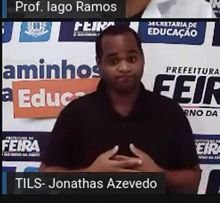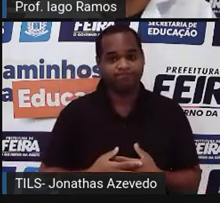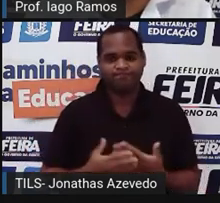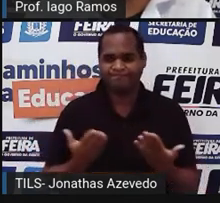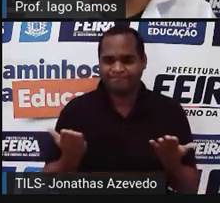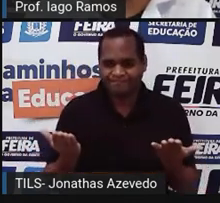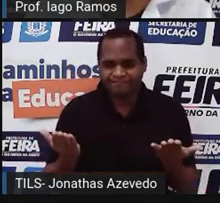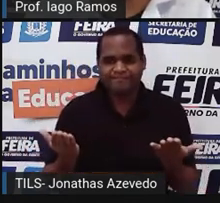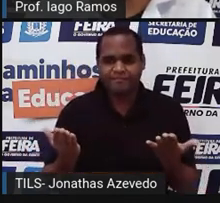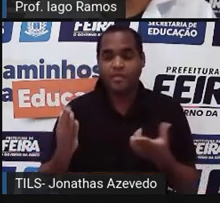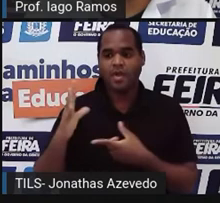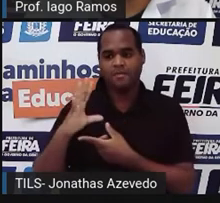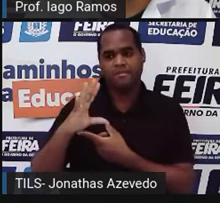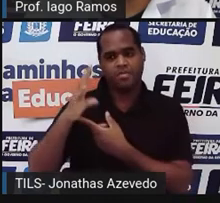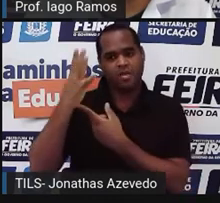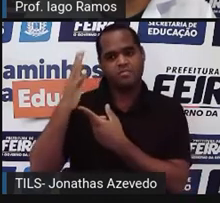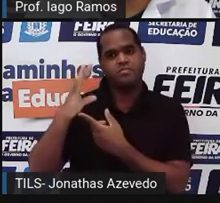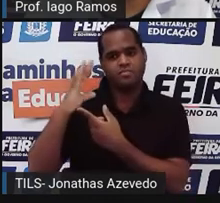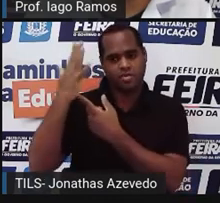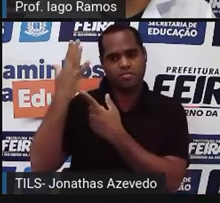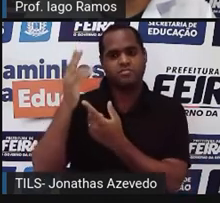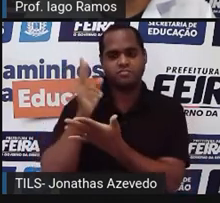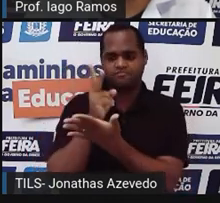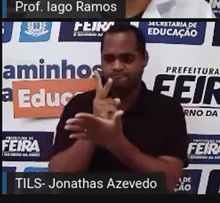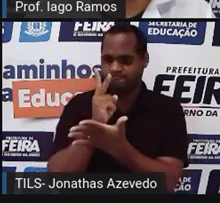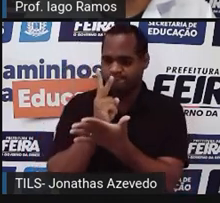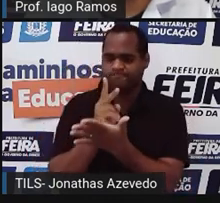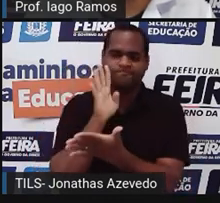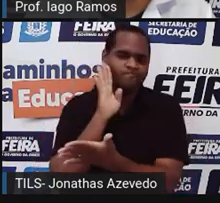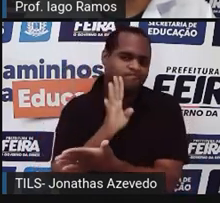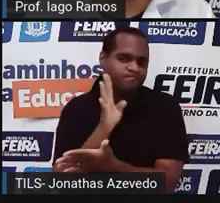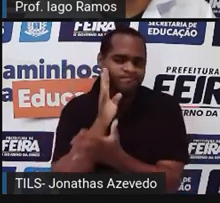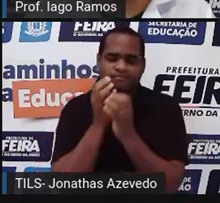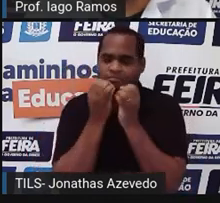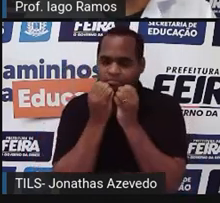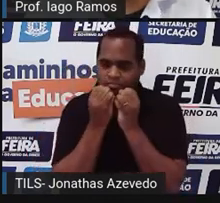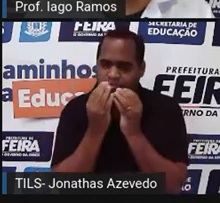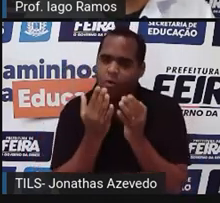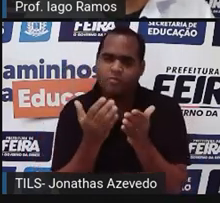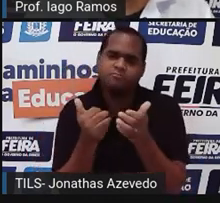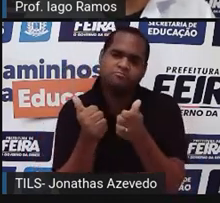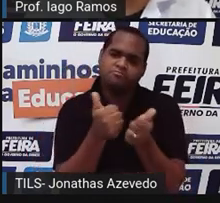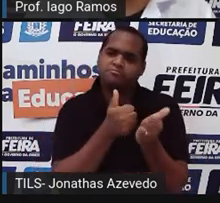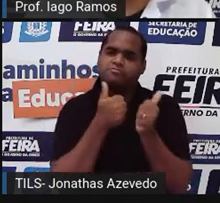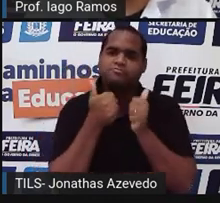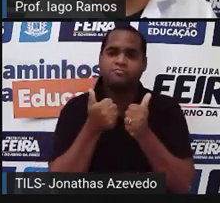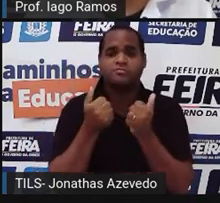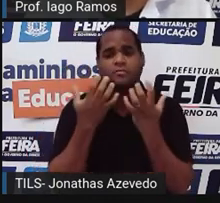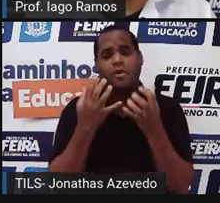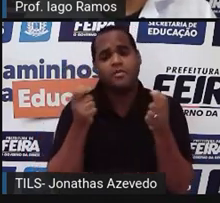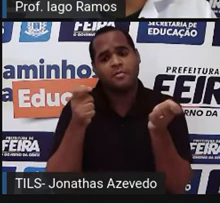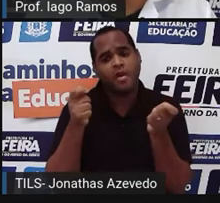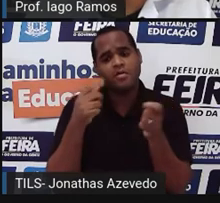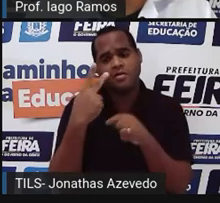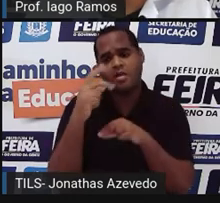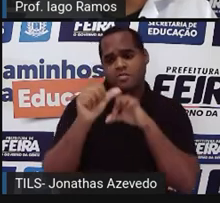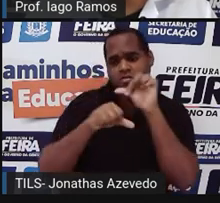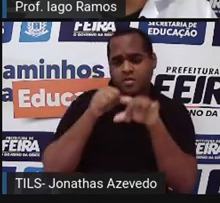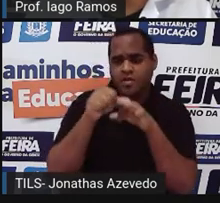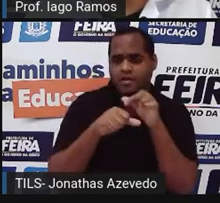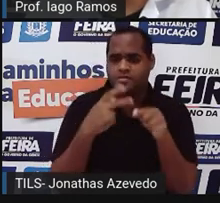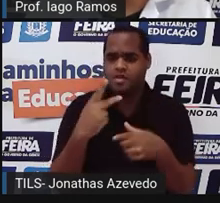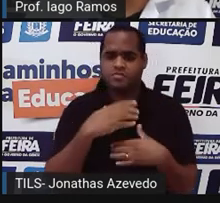Então, acontece essa coisa legal, essa coisa bacana aí, ó. Mas eu posso querer, por exemplo, mudar